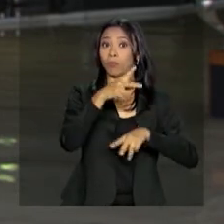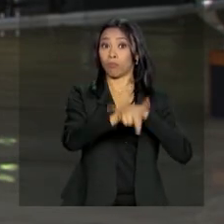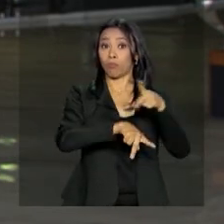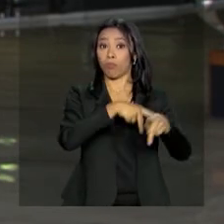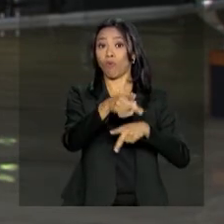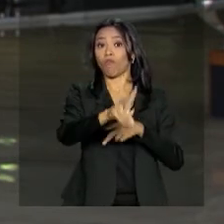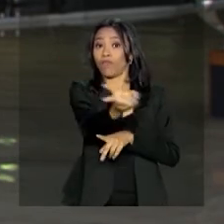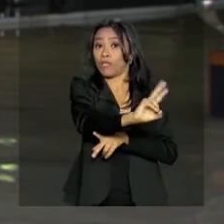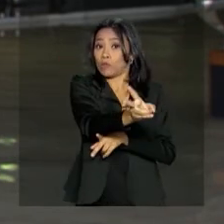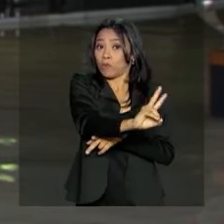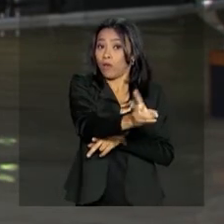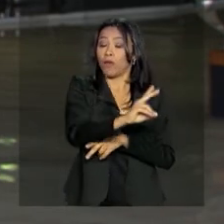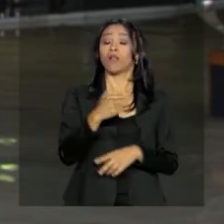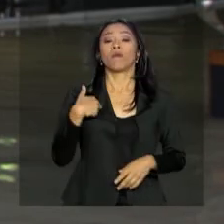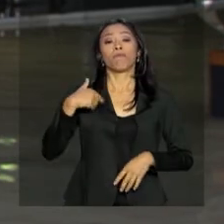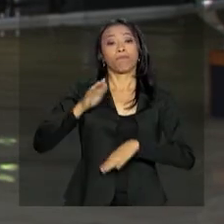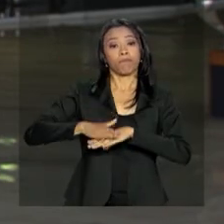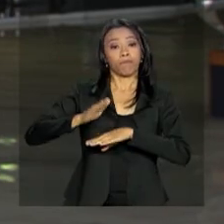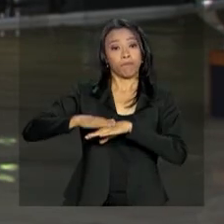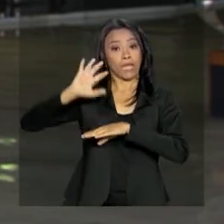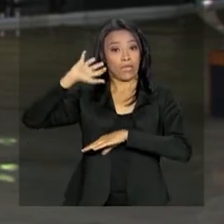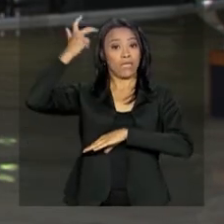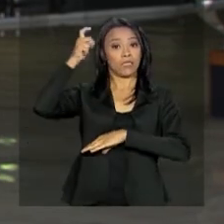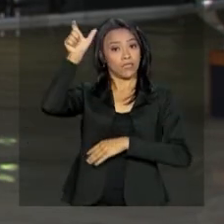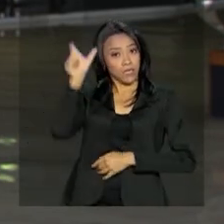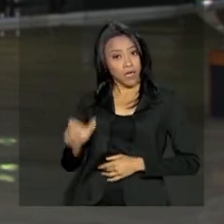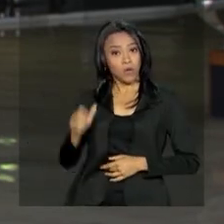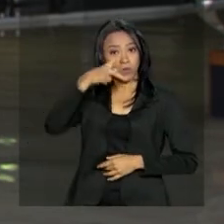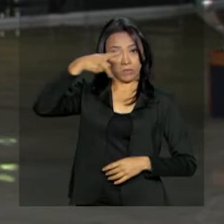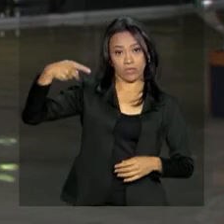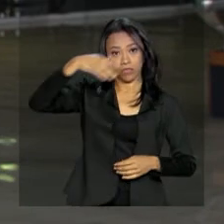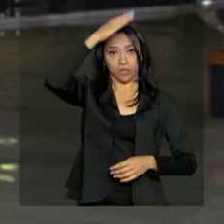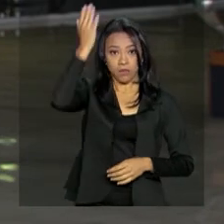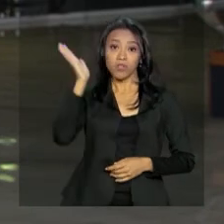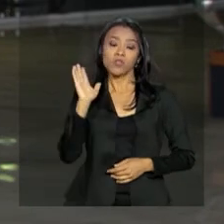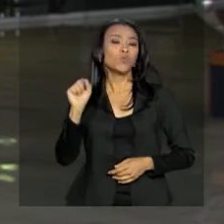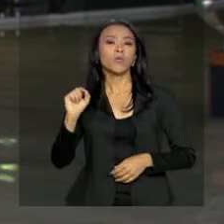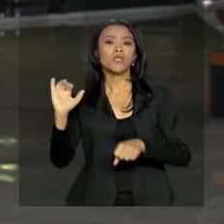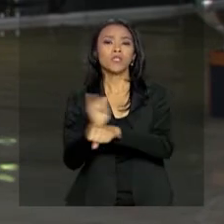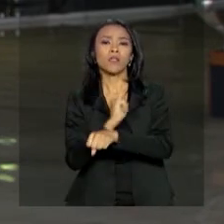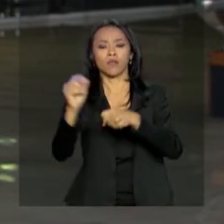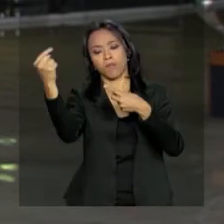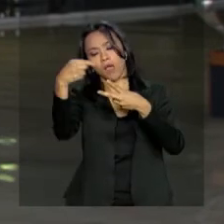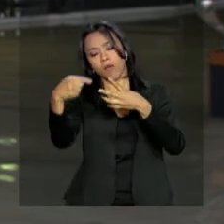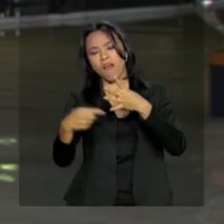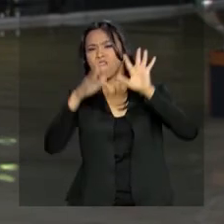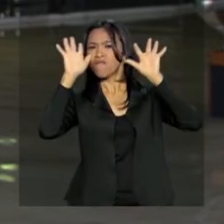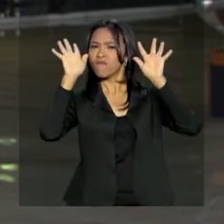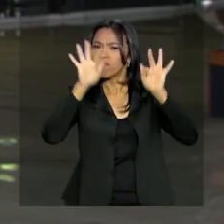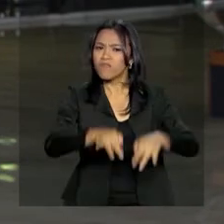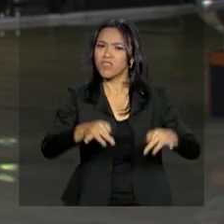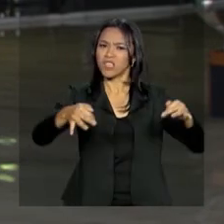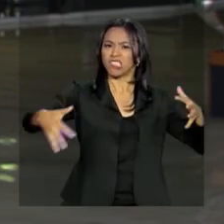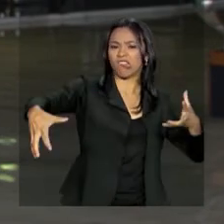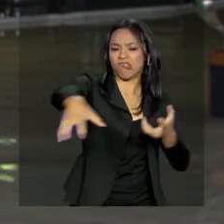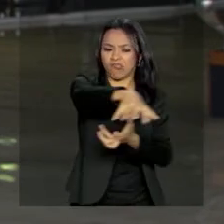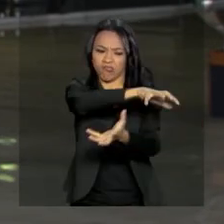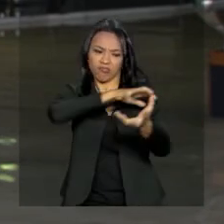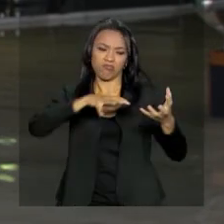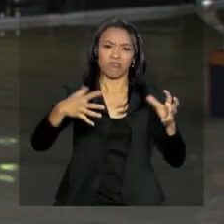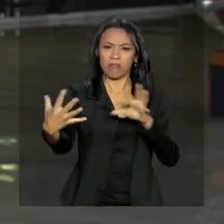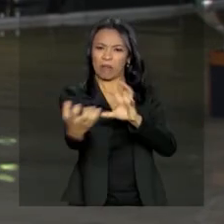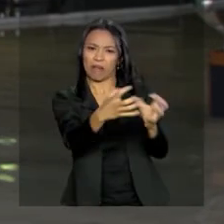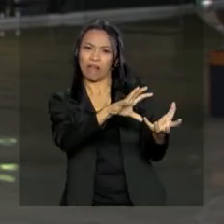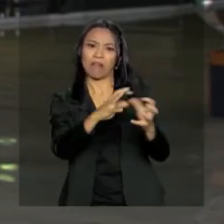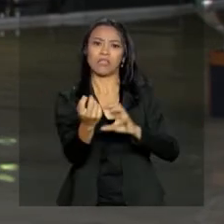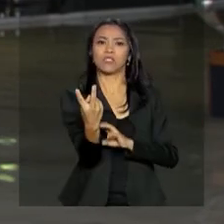venezuelanos. Depois da decisão do presidente Michel Temer de adotar medidas para pôr fim ao conflito entre venezuelanos e brasileiros